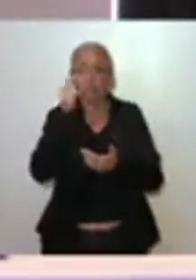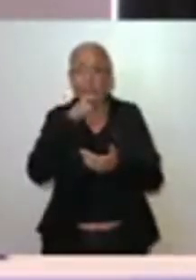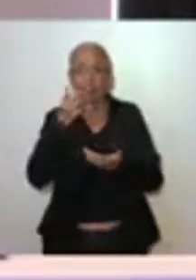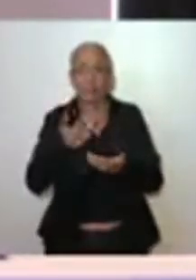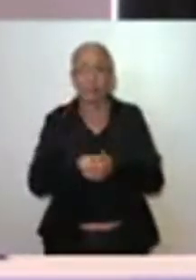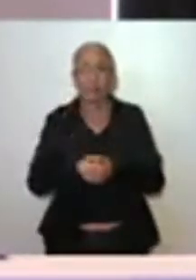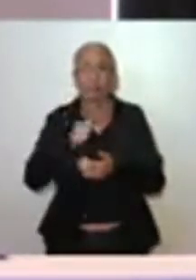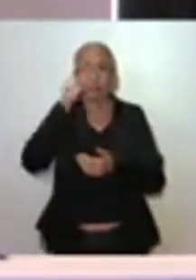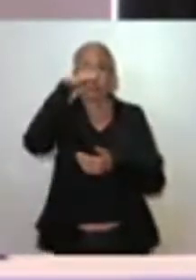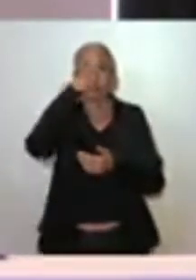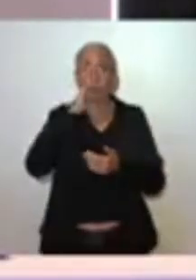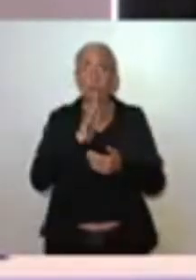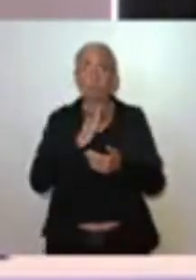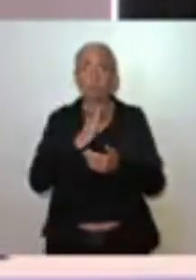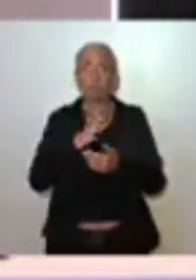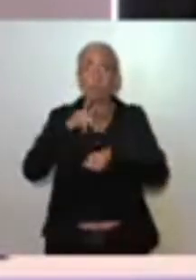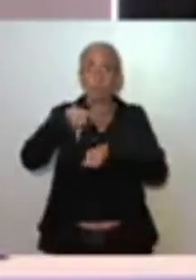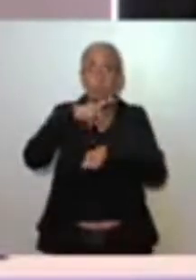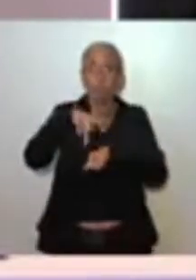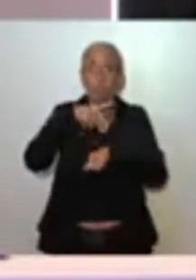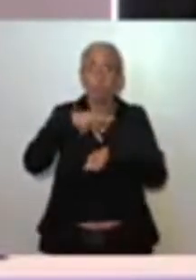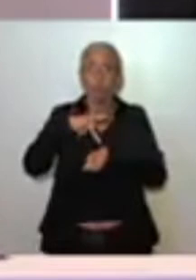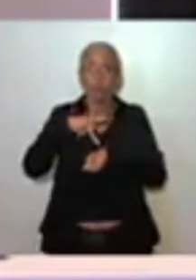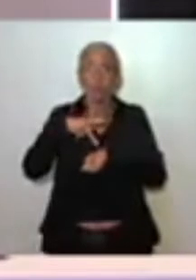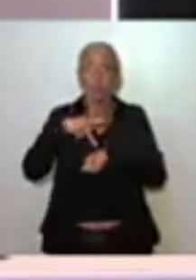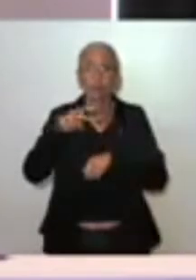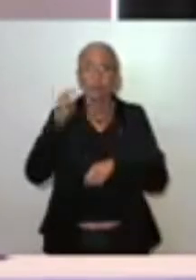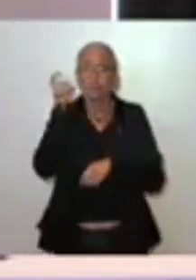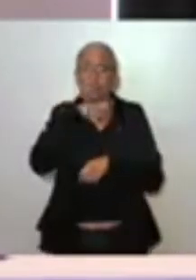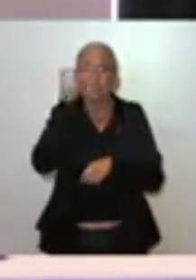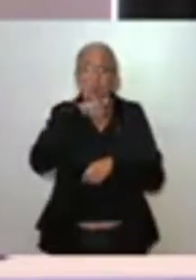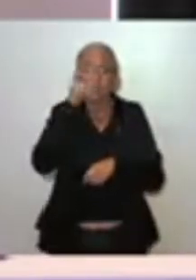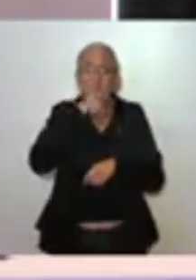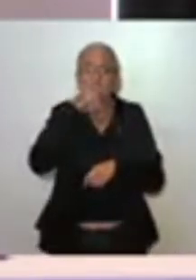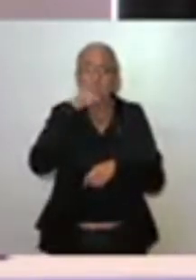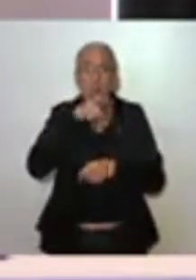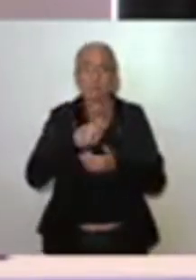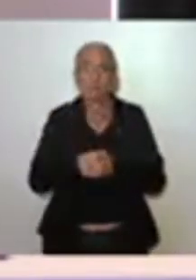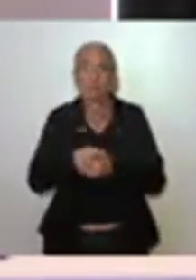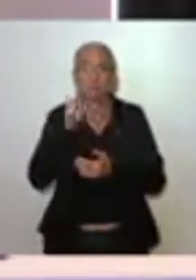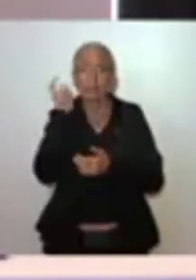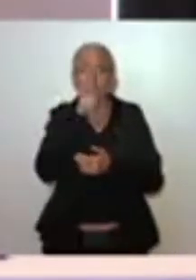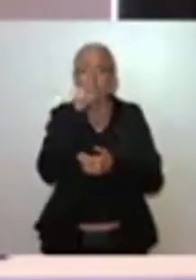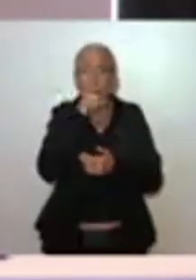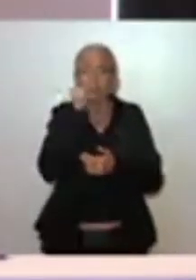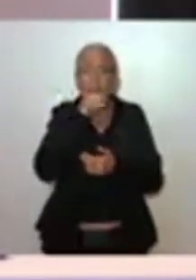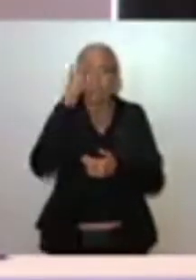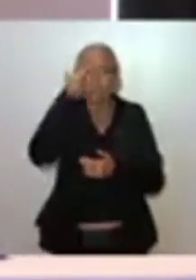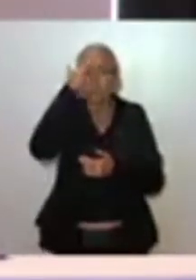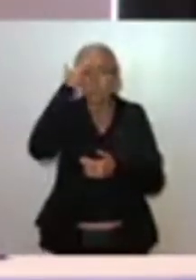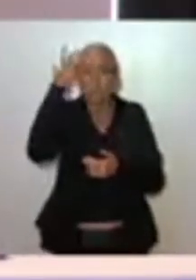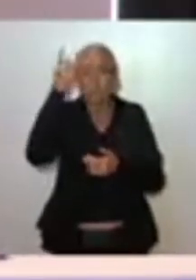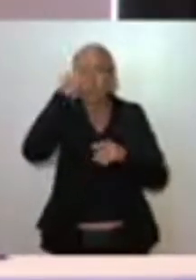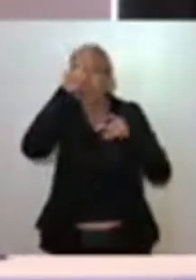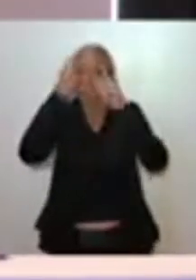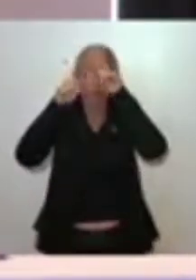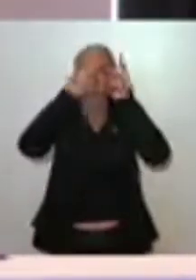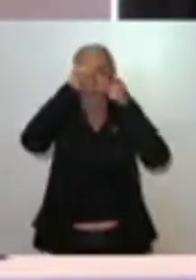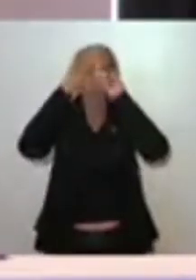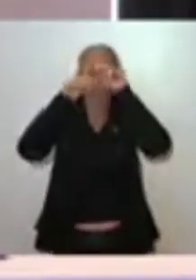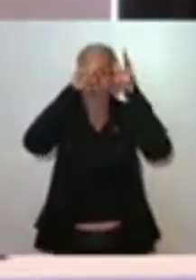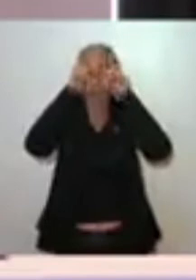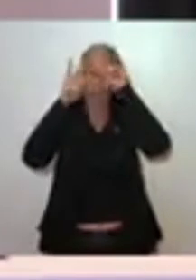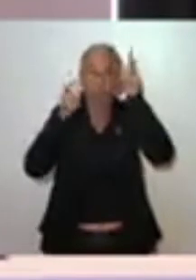ficou um país em que a naturalização da mentira e faz com que as pessoas inventem as